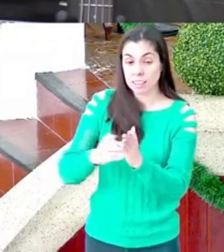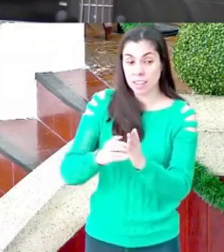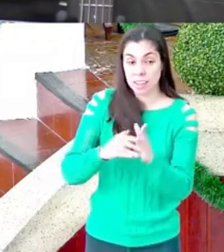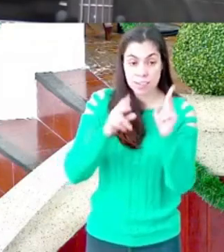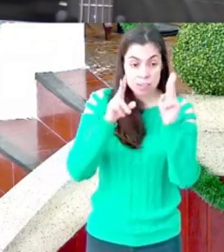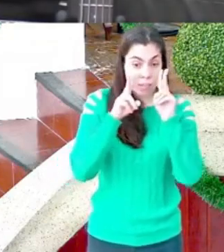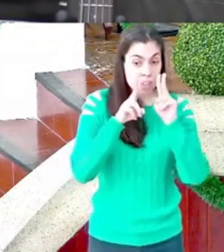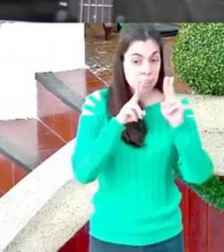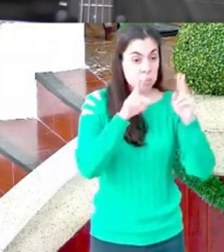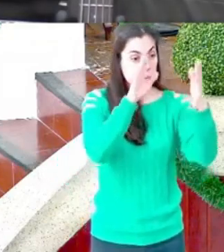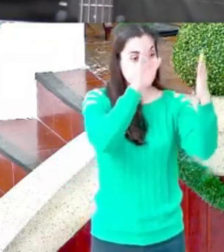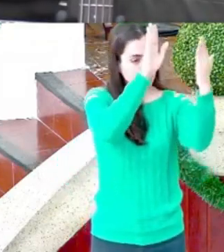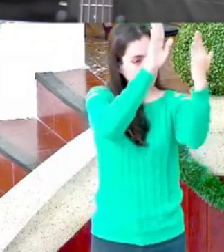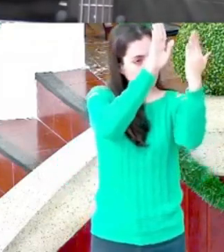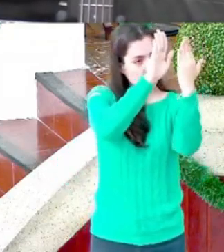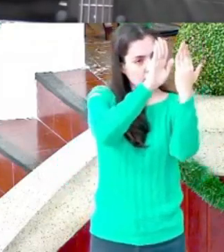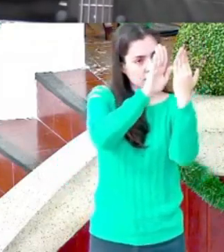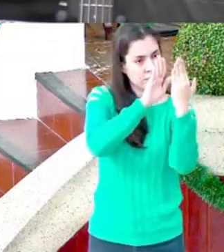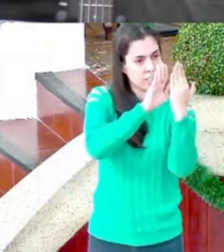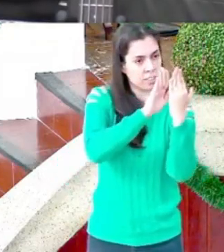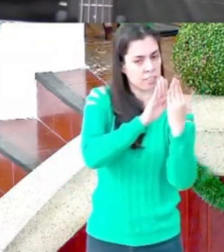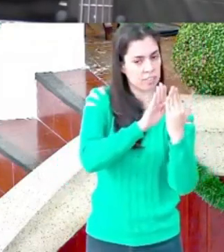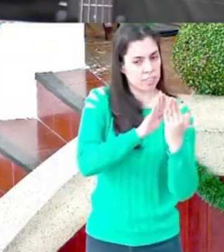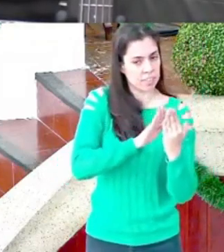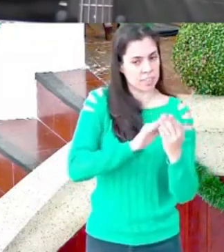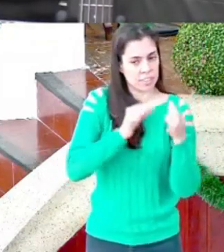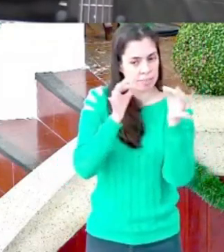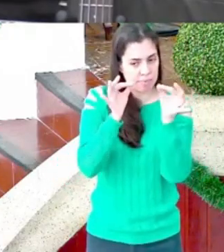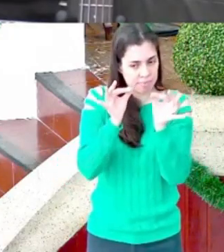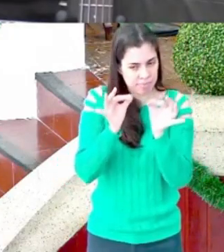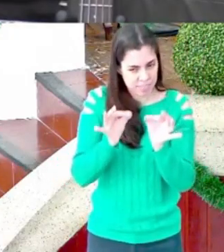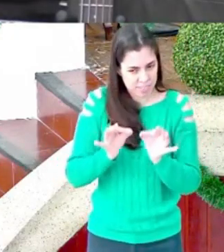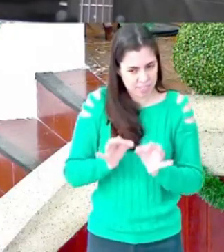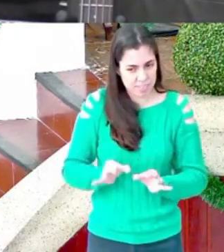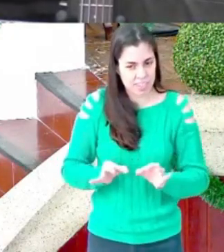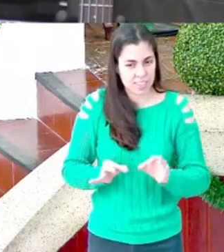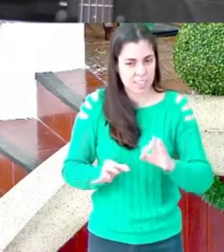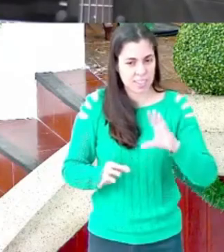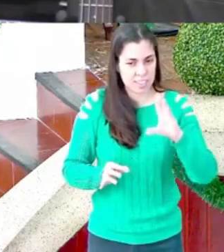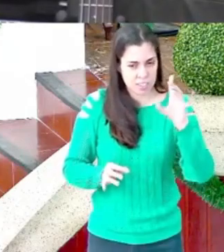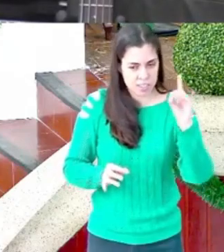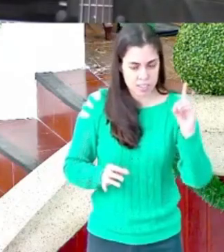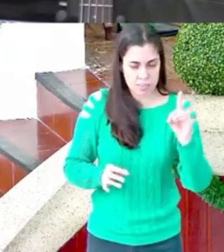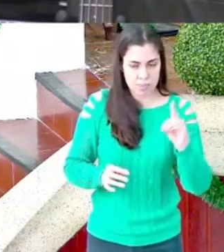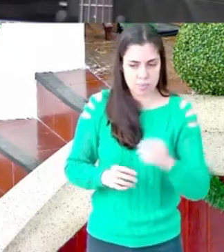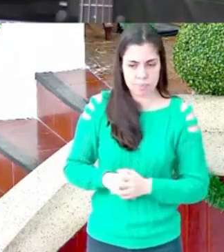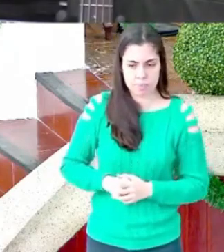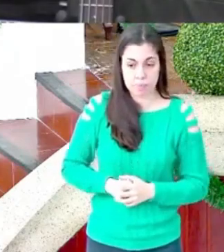Esta é a ideia da recompensa ou do galardão, daqueles que buscam uma vida